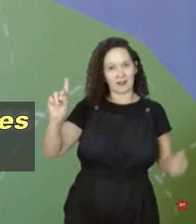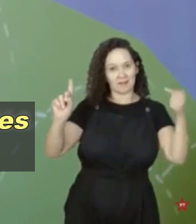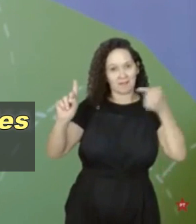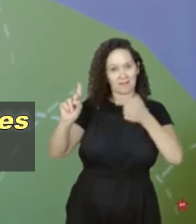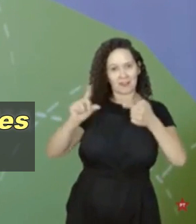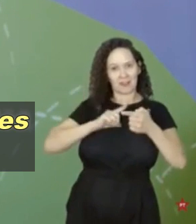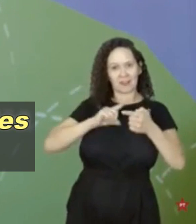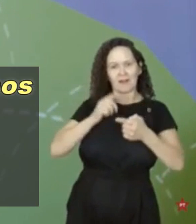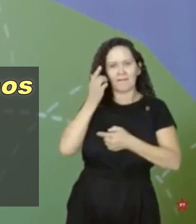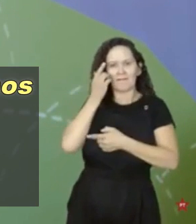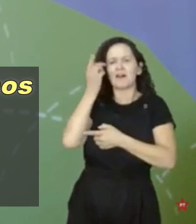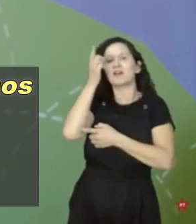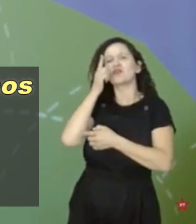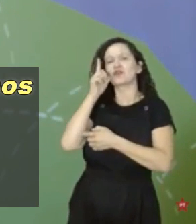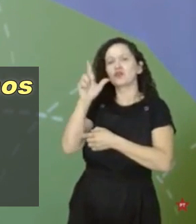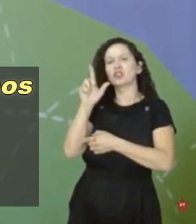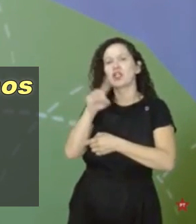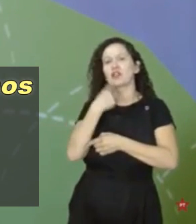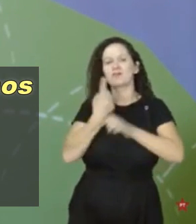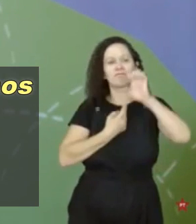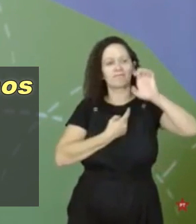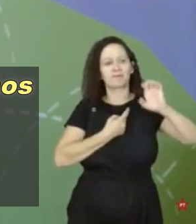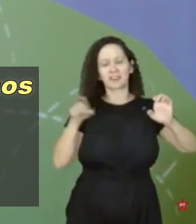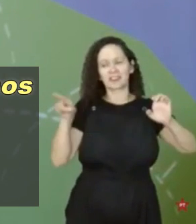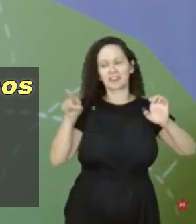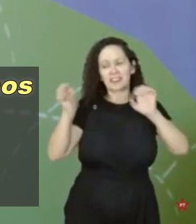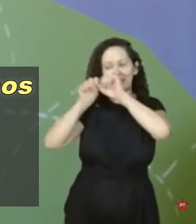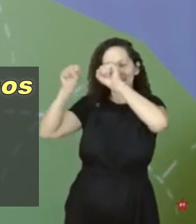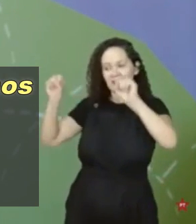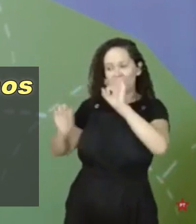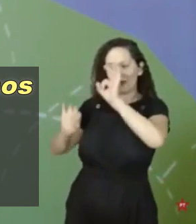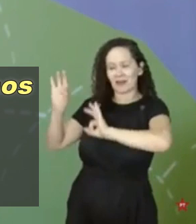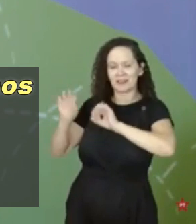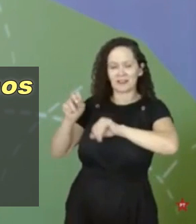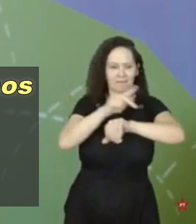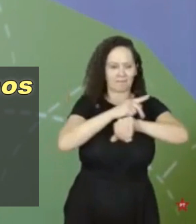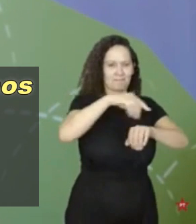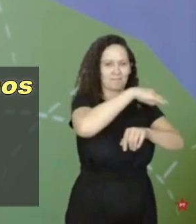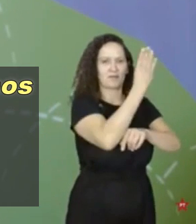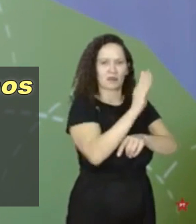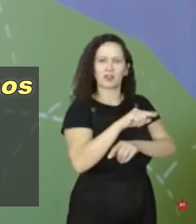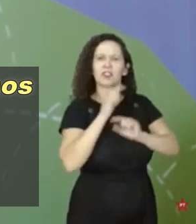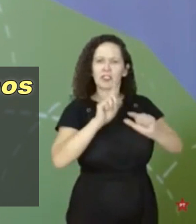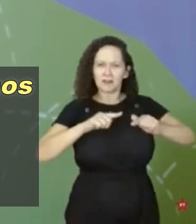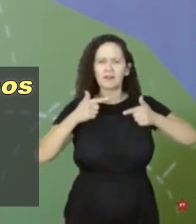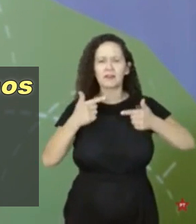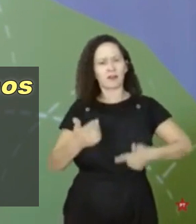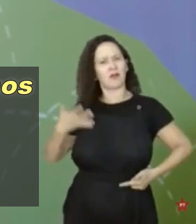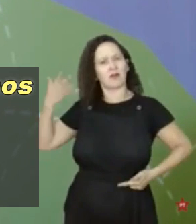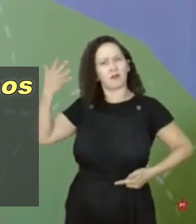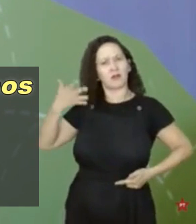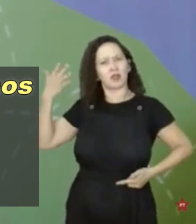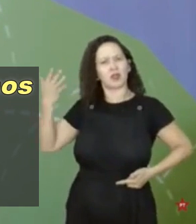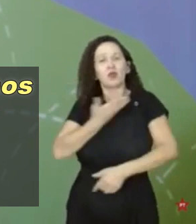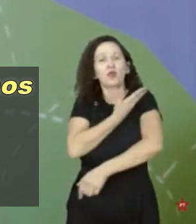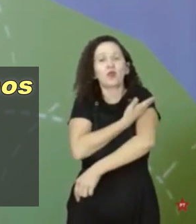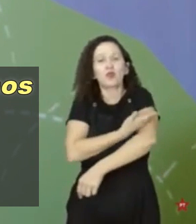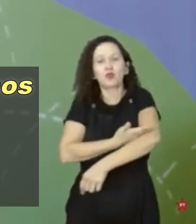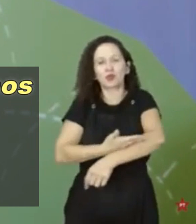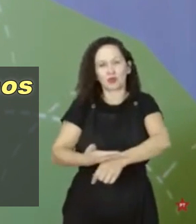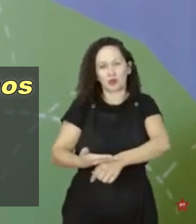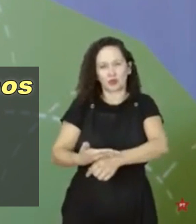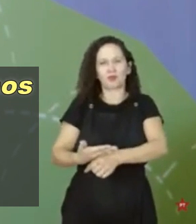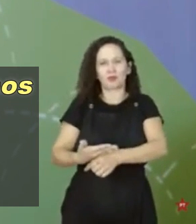fascista aqui no Brasil nós enfrentamos o discurso do costume o discurso da família